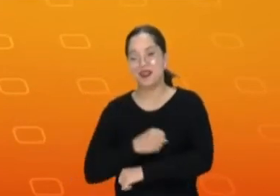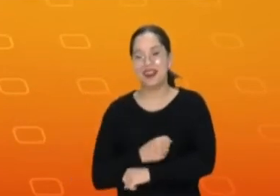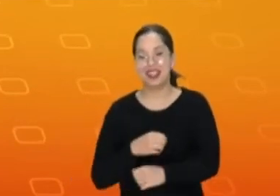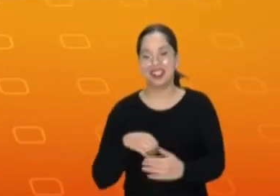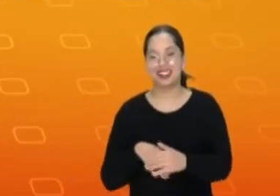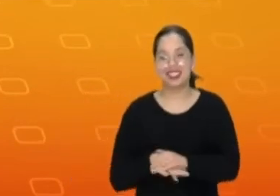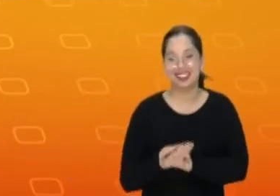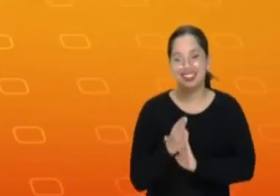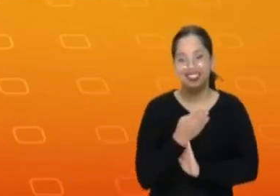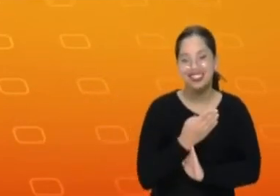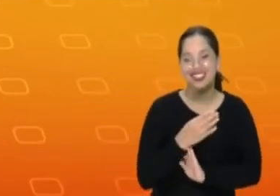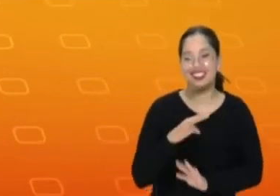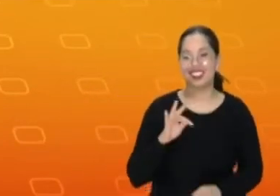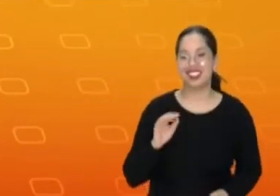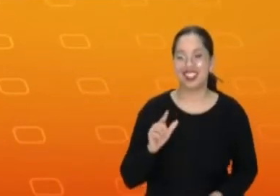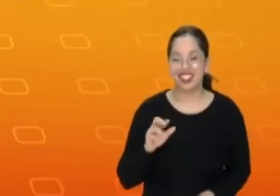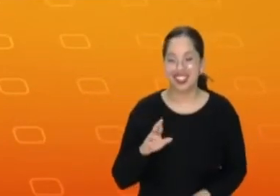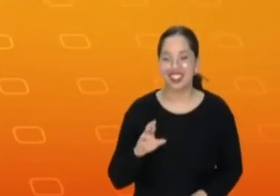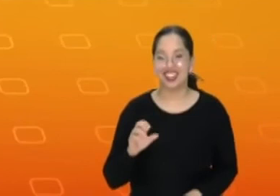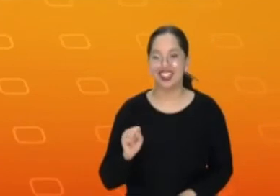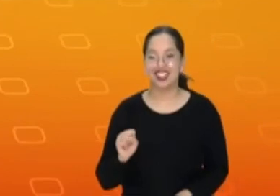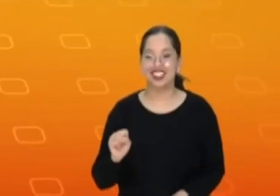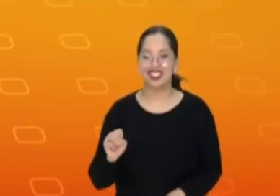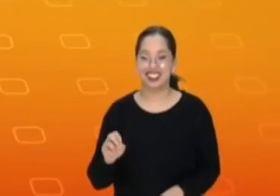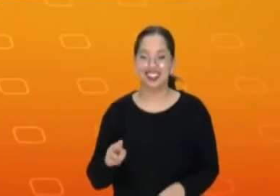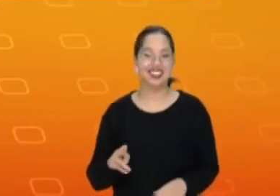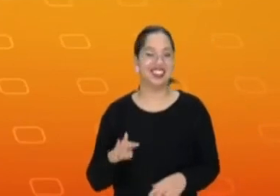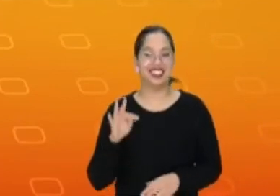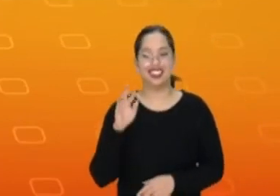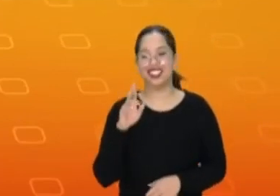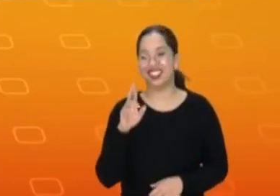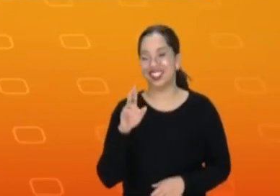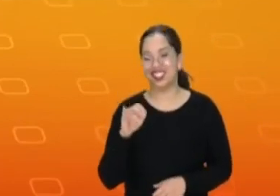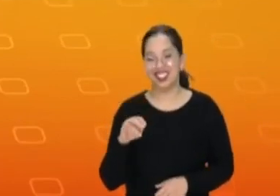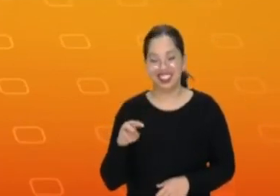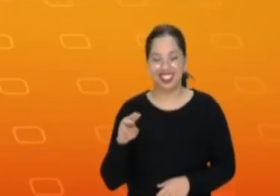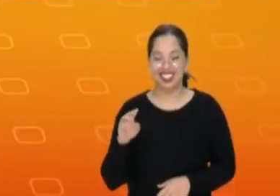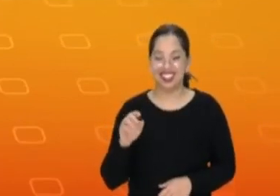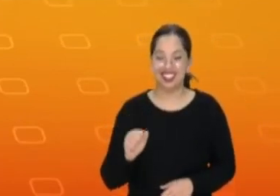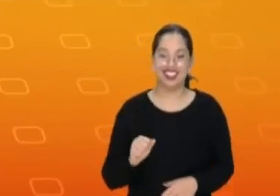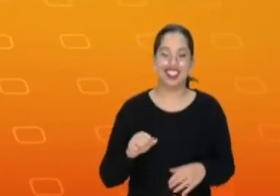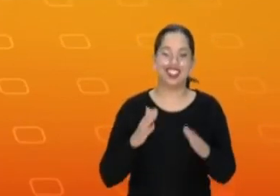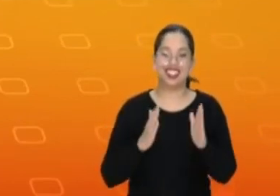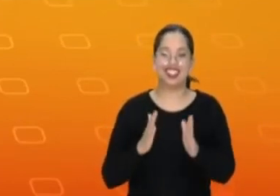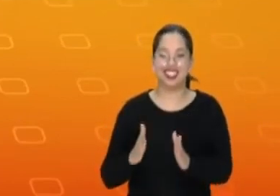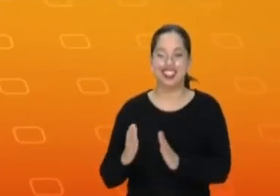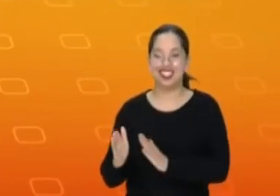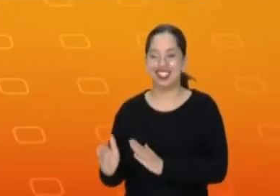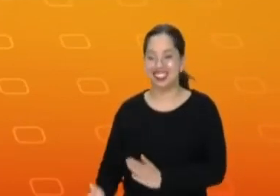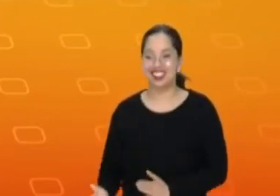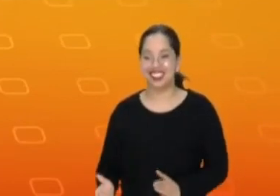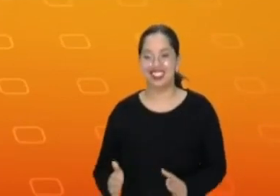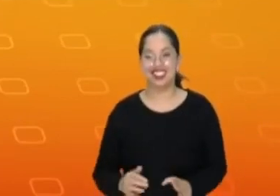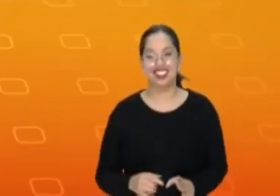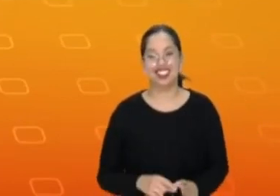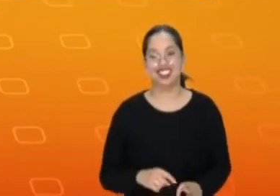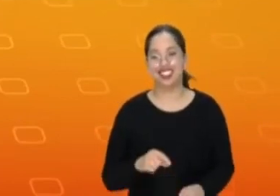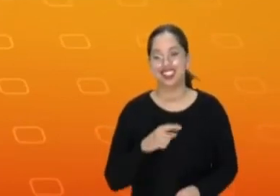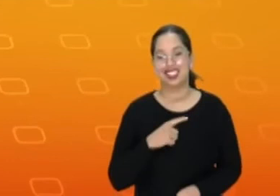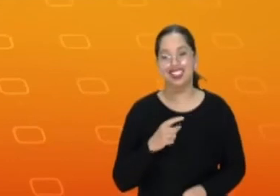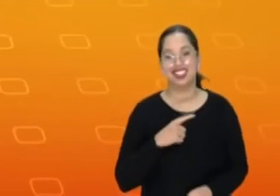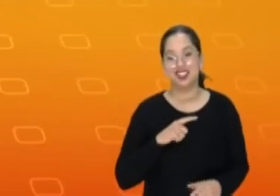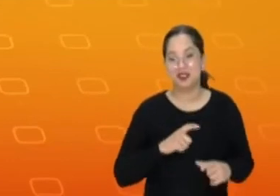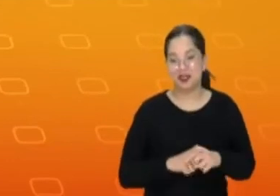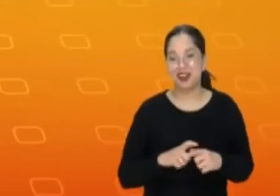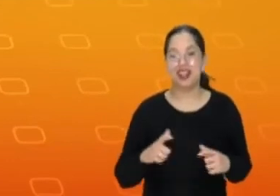duas polegadas, uma terrível padronagem de uma TIC, que é escandaloso esse material pelo tempo de vida dele.